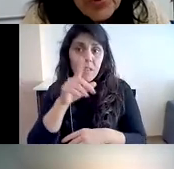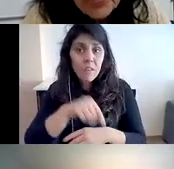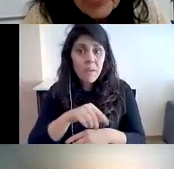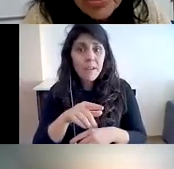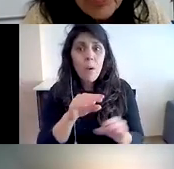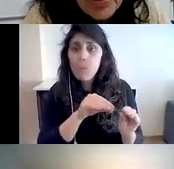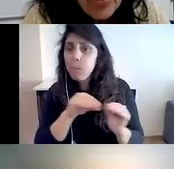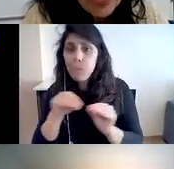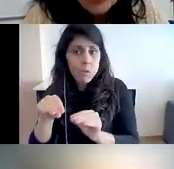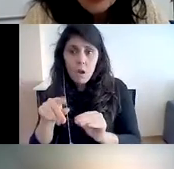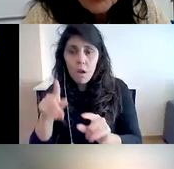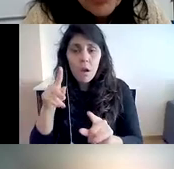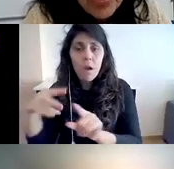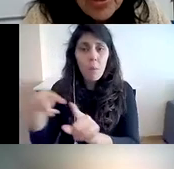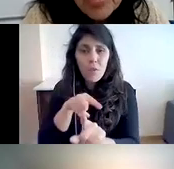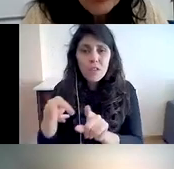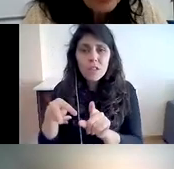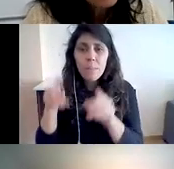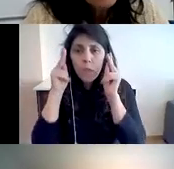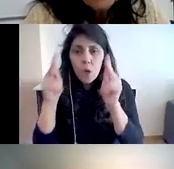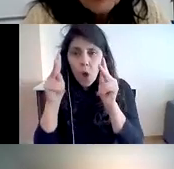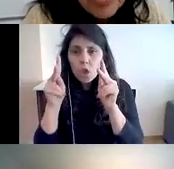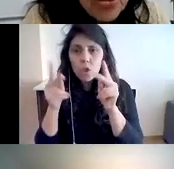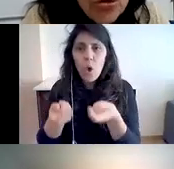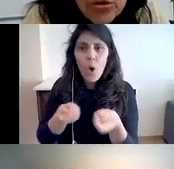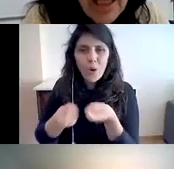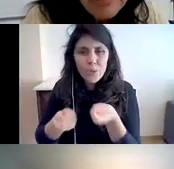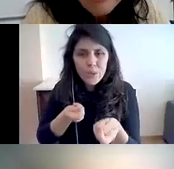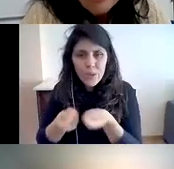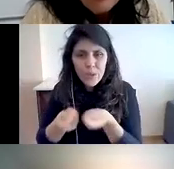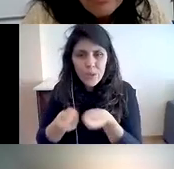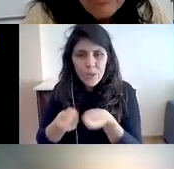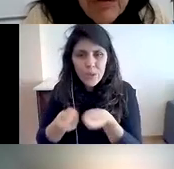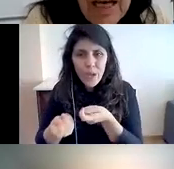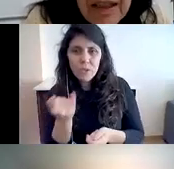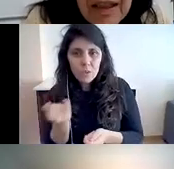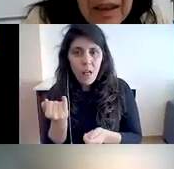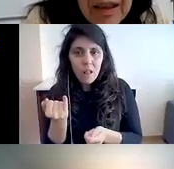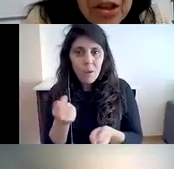imobilidade do ponto de vista pedagógico, do ponto de vista organizacional, do ponto de vista institucional,